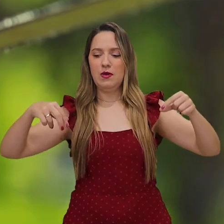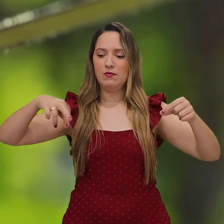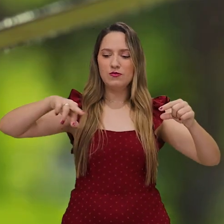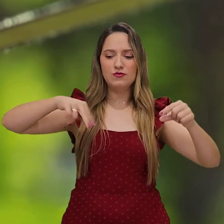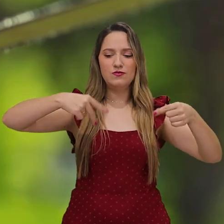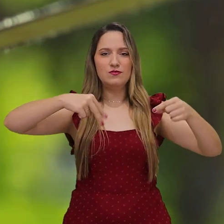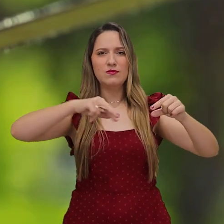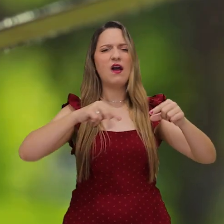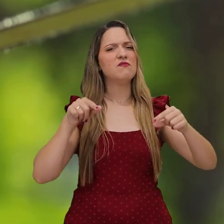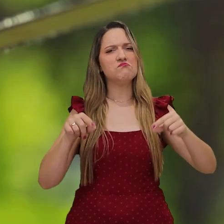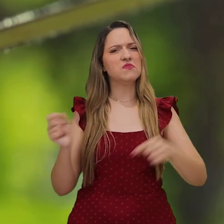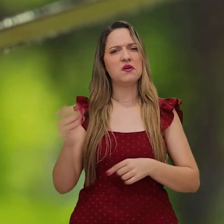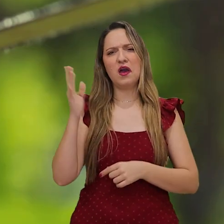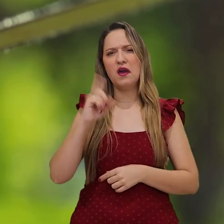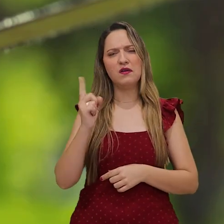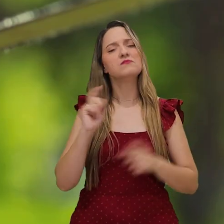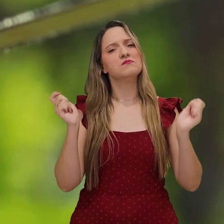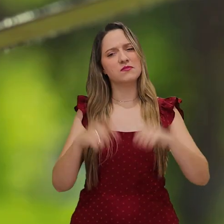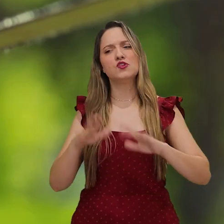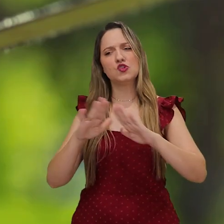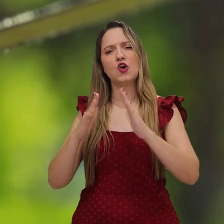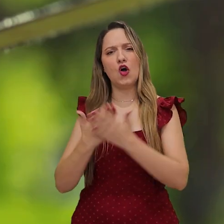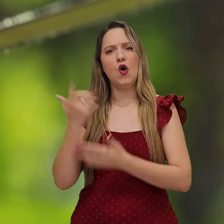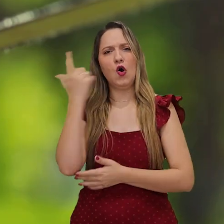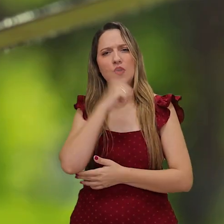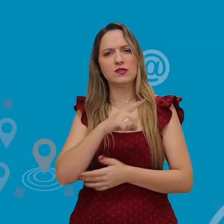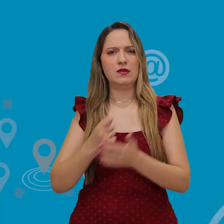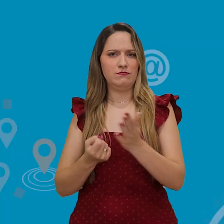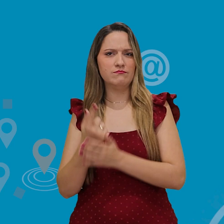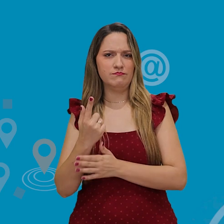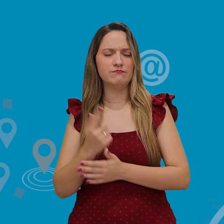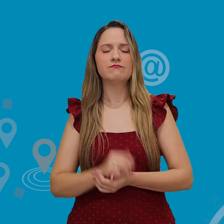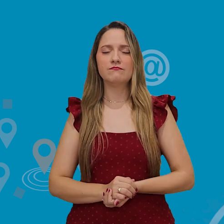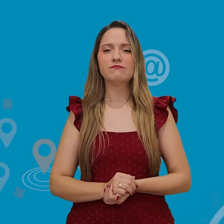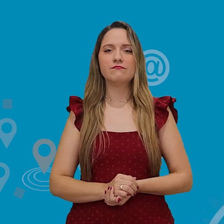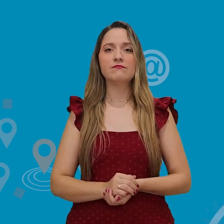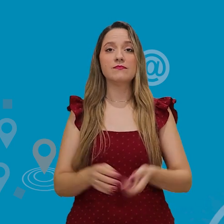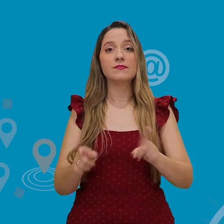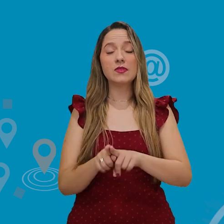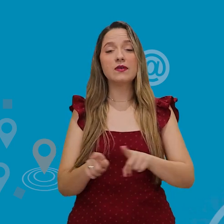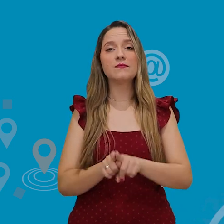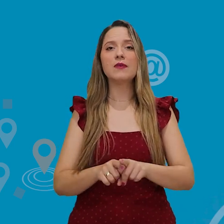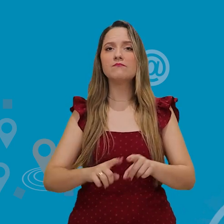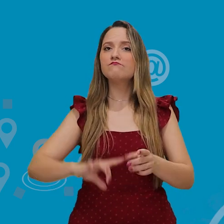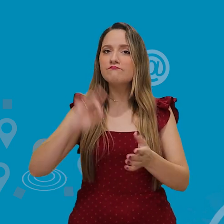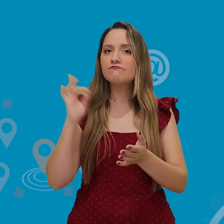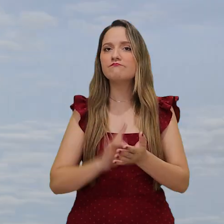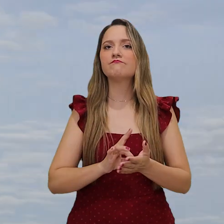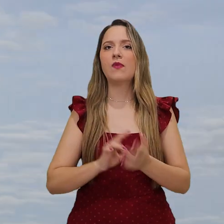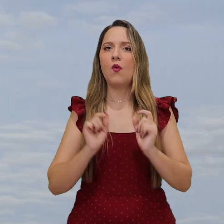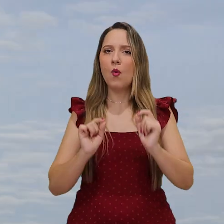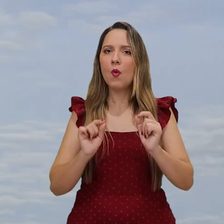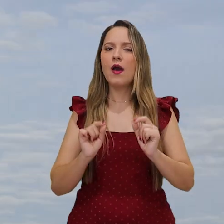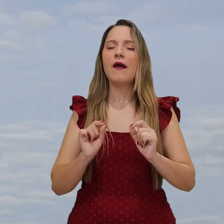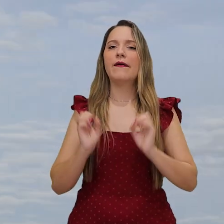e geralmente é uma possibilidade real ali que pode trabalhar mais uma atividade de aventura. Fora